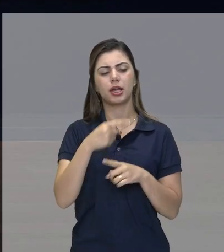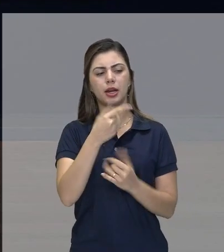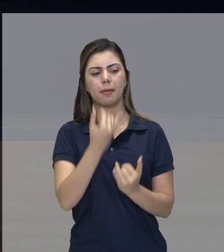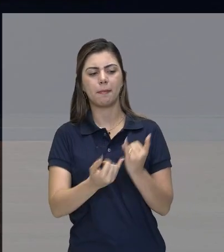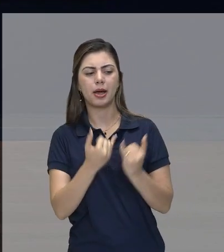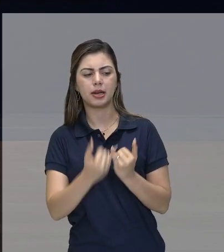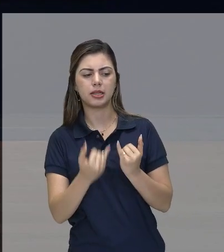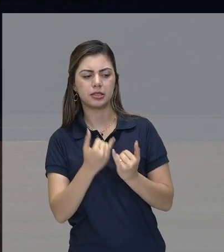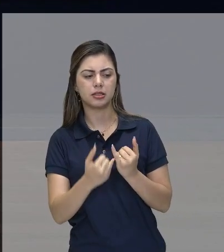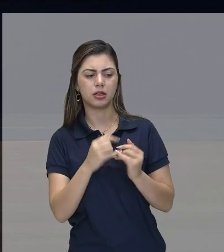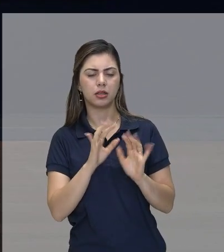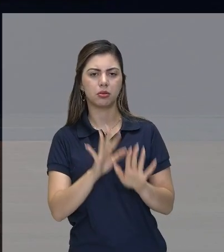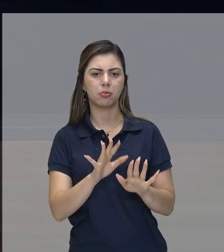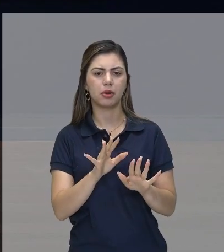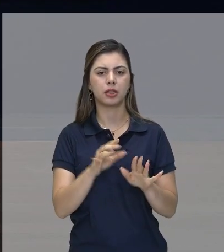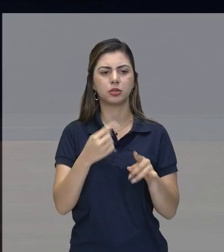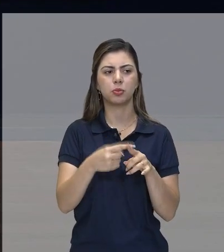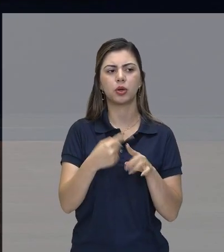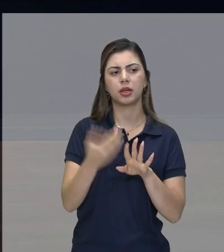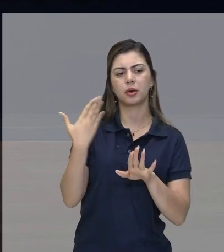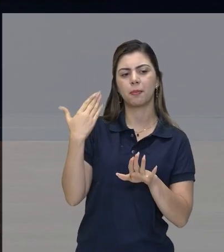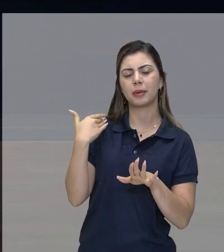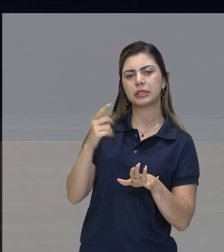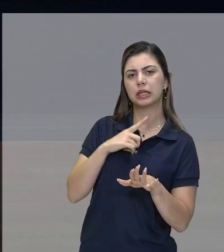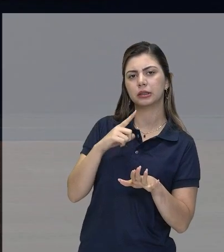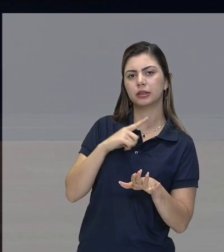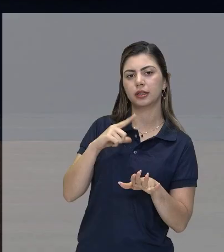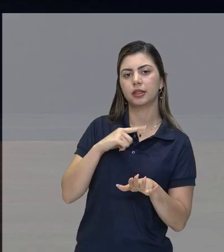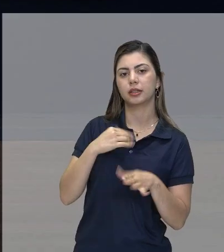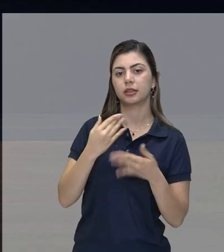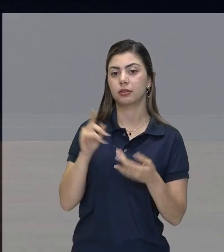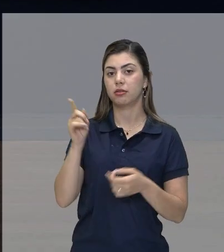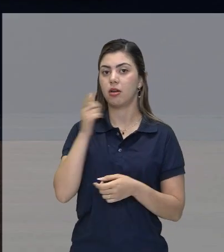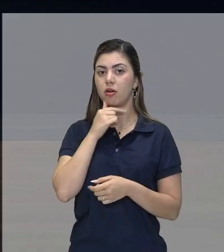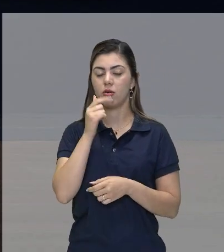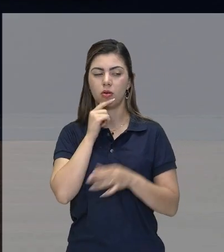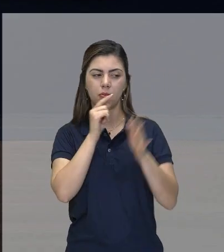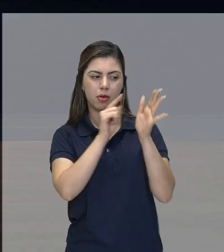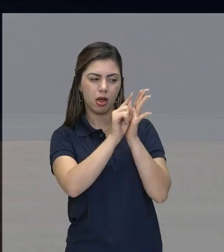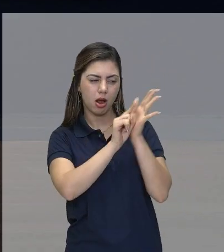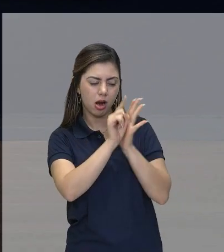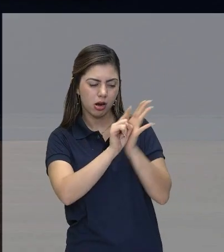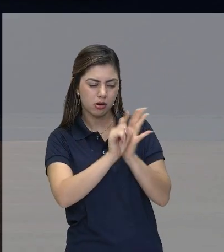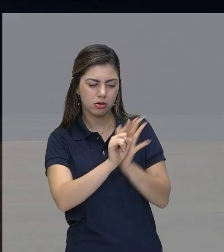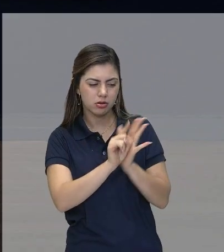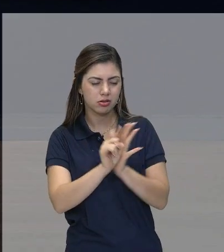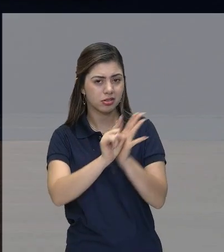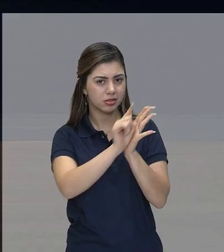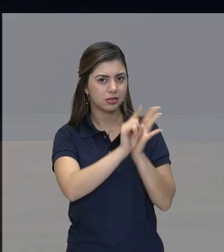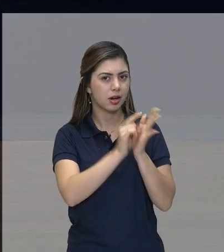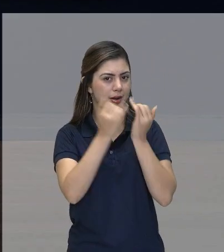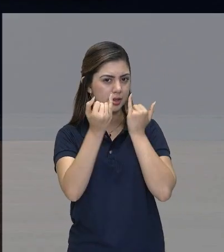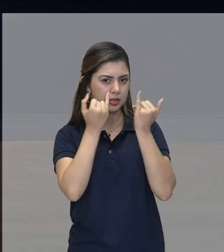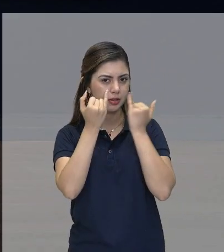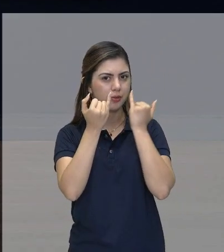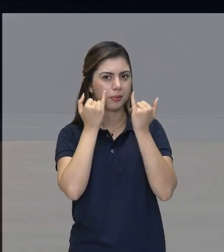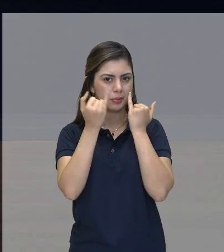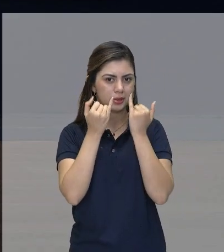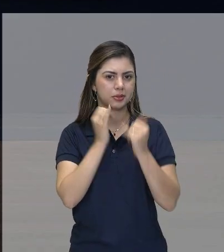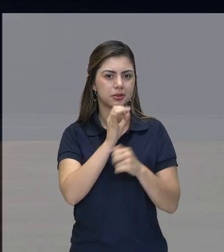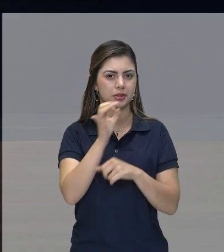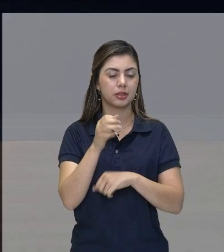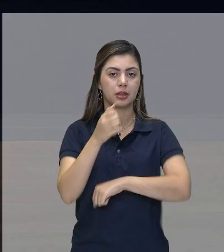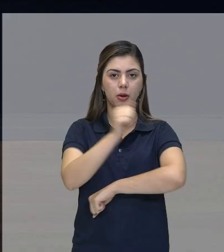no presente e também no passado. Né? Então, ele fez essa análise ali de acordo com aquele fóssil